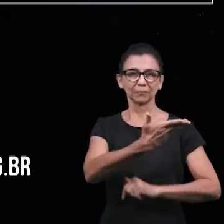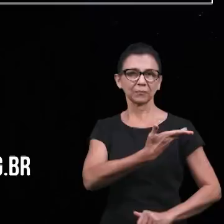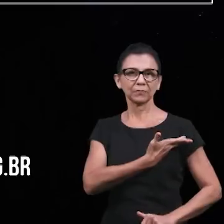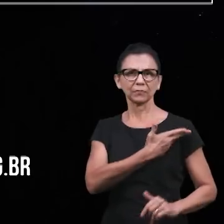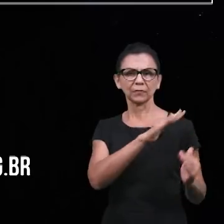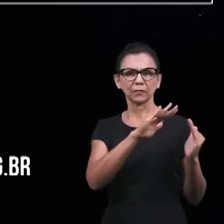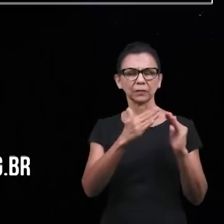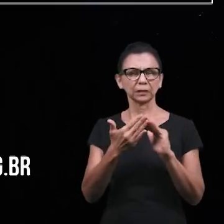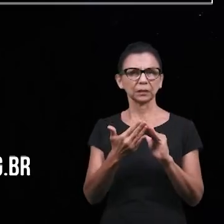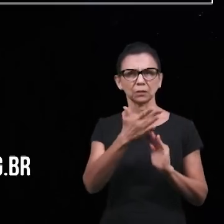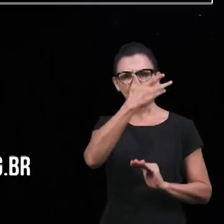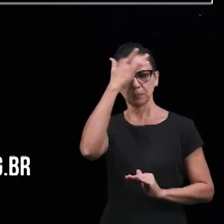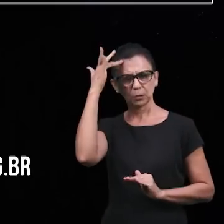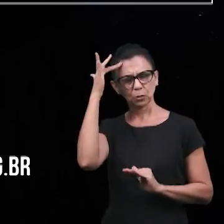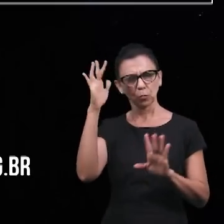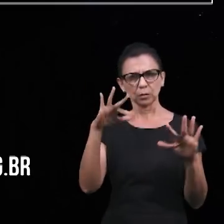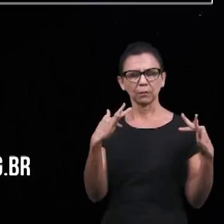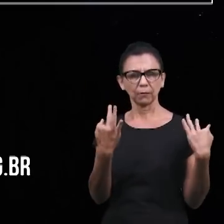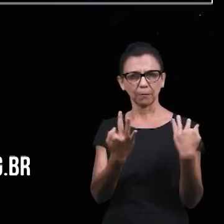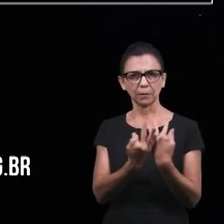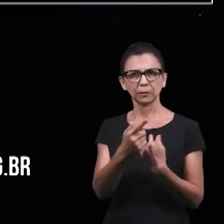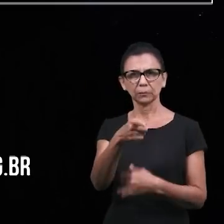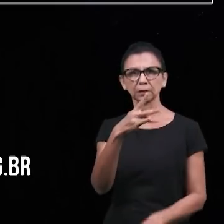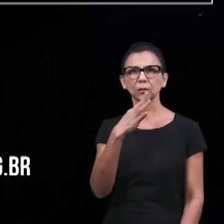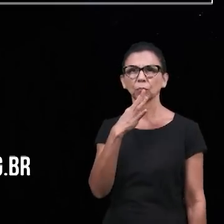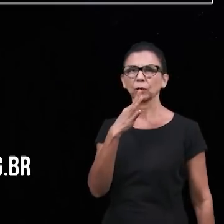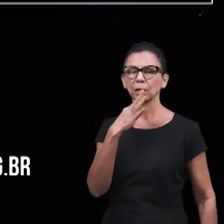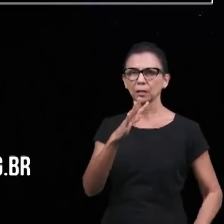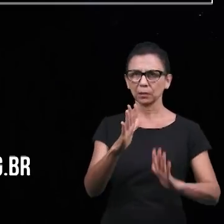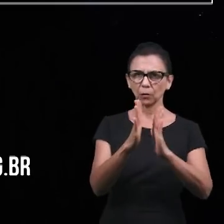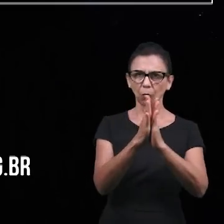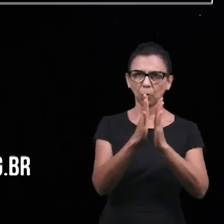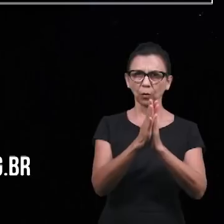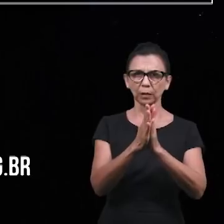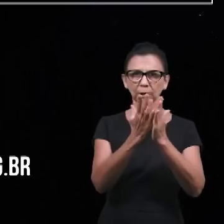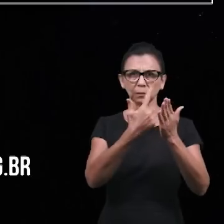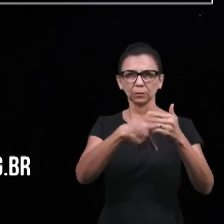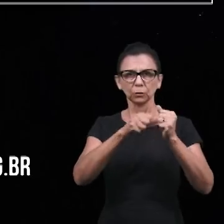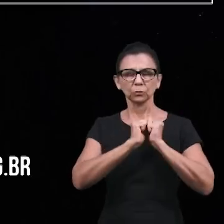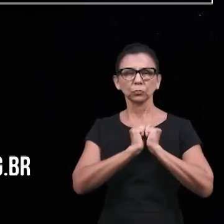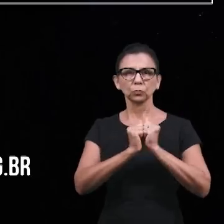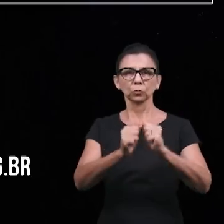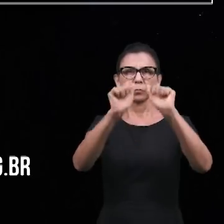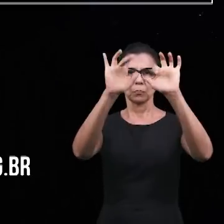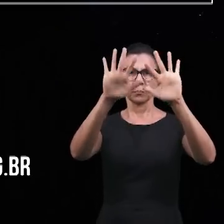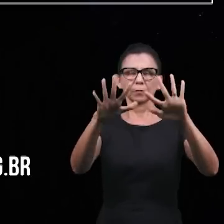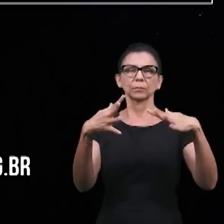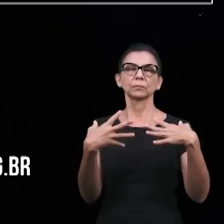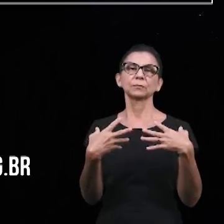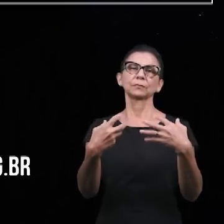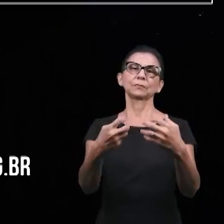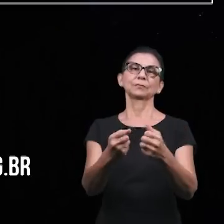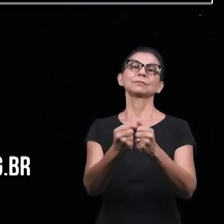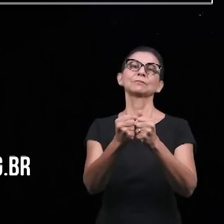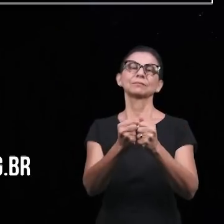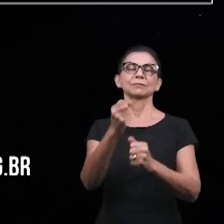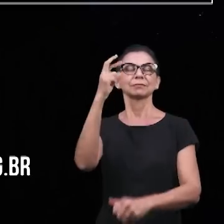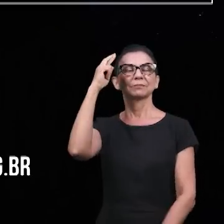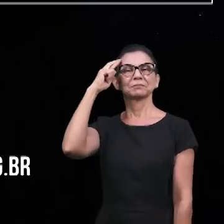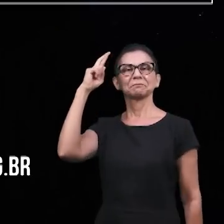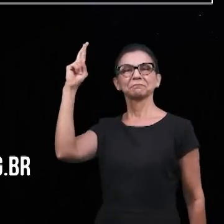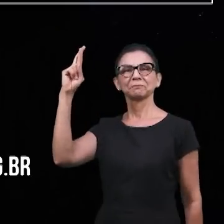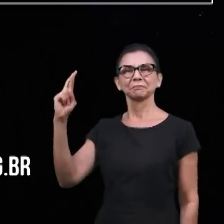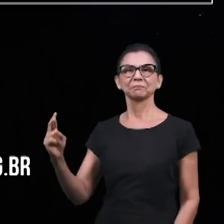amigos, vizinhos, parentes, pessoas por quem você está orando. E juntos receberemos uma grande bênção do